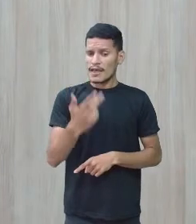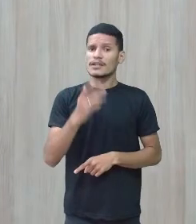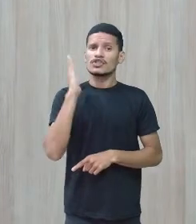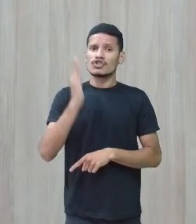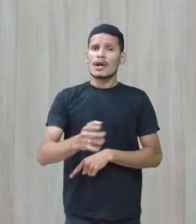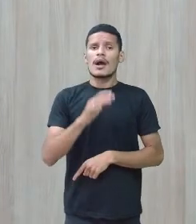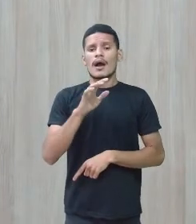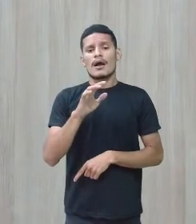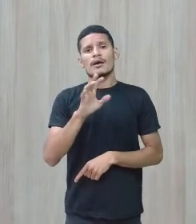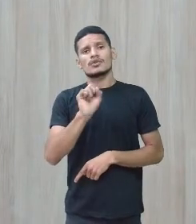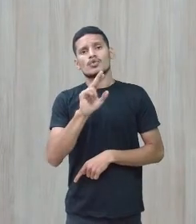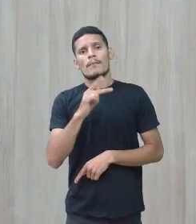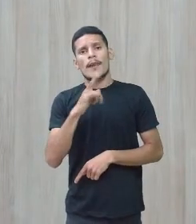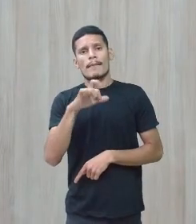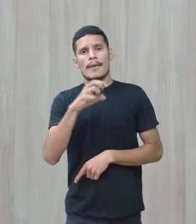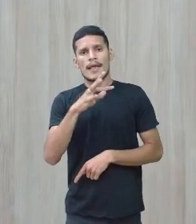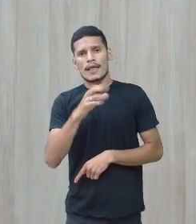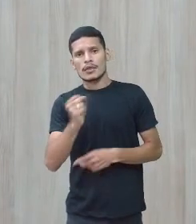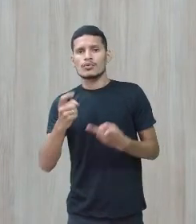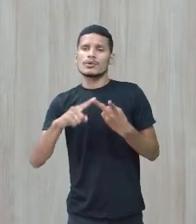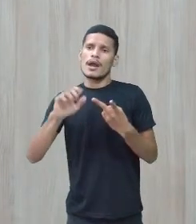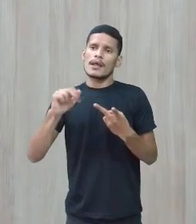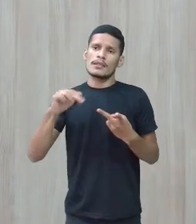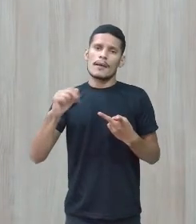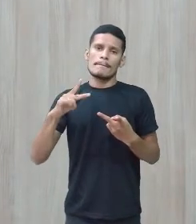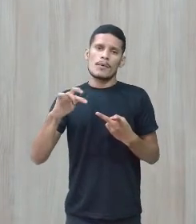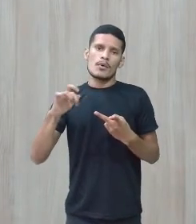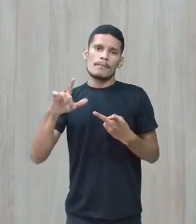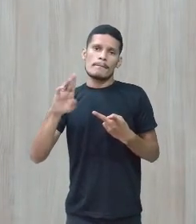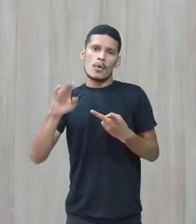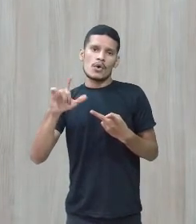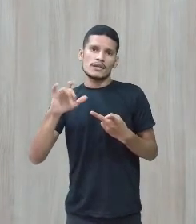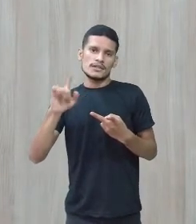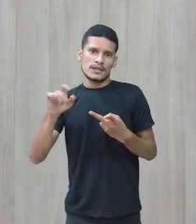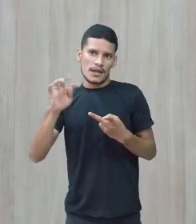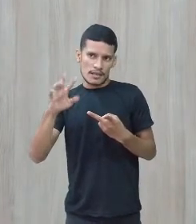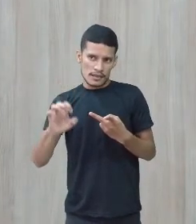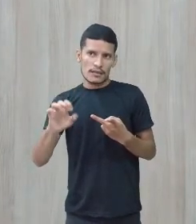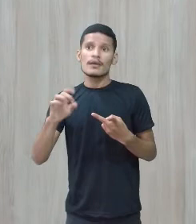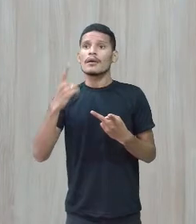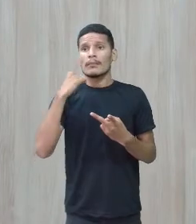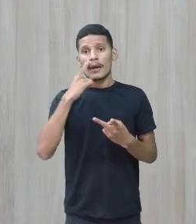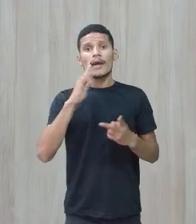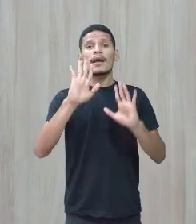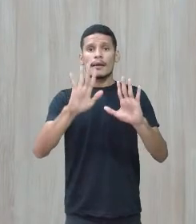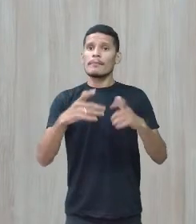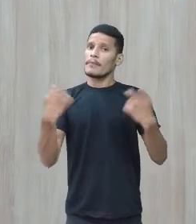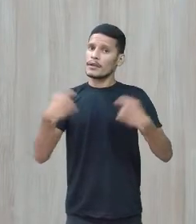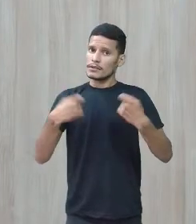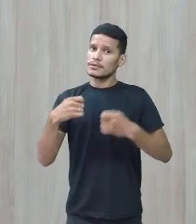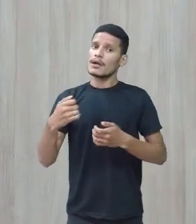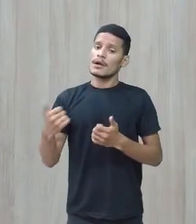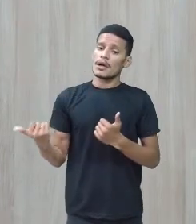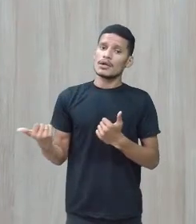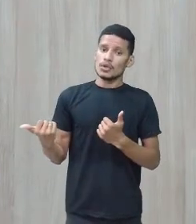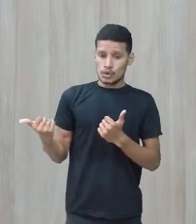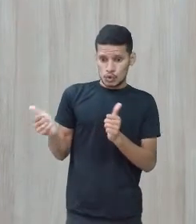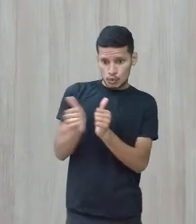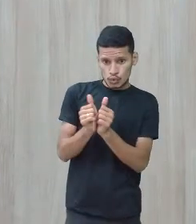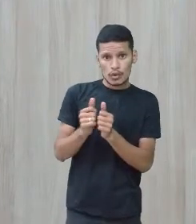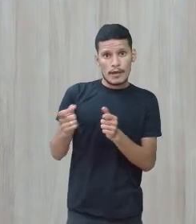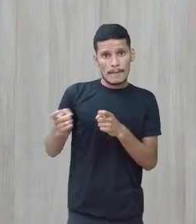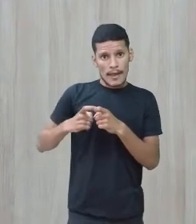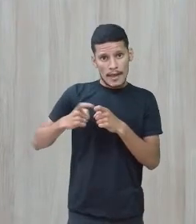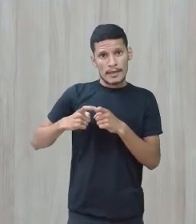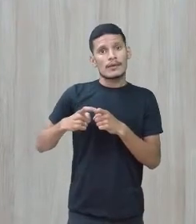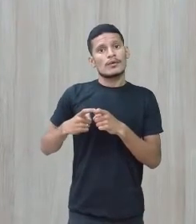de anabolizante, mas isso tudo é muito importante ter um apoio nutricional. Então, para tomar uma